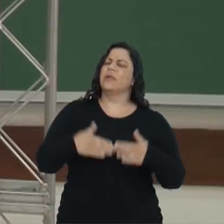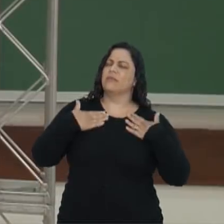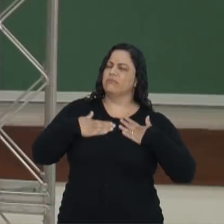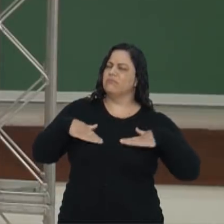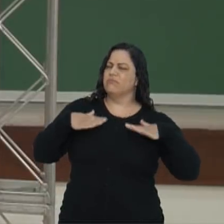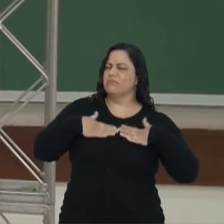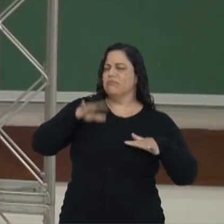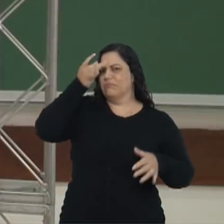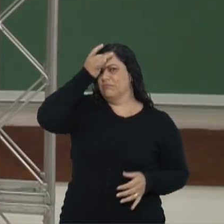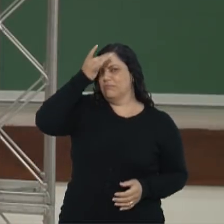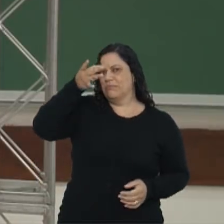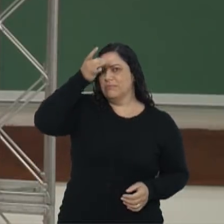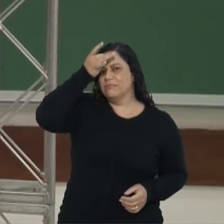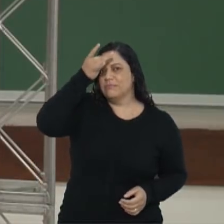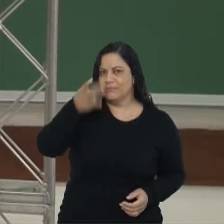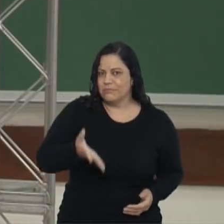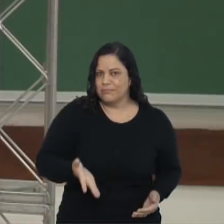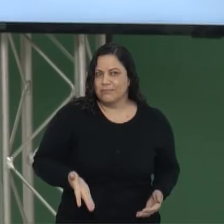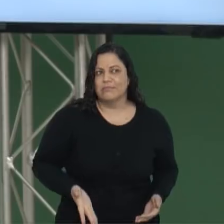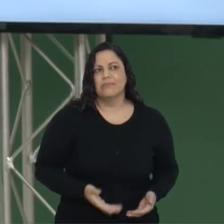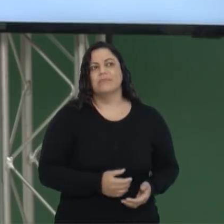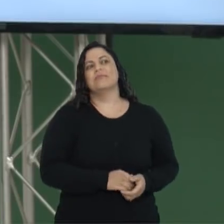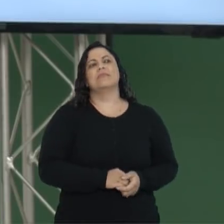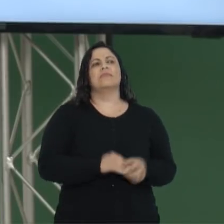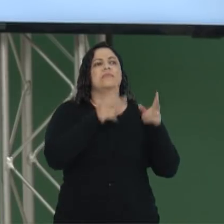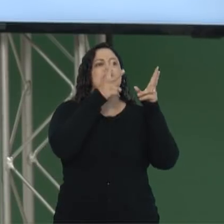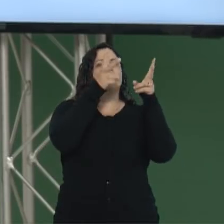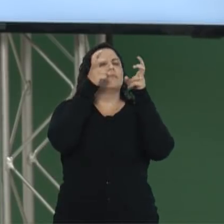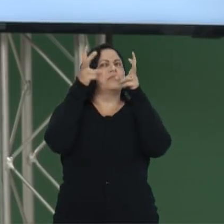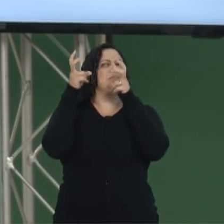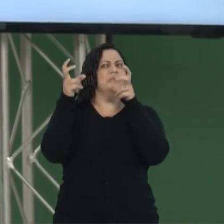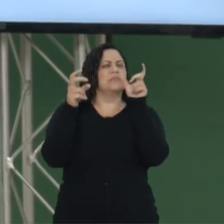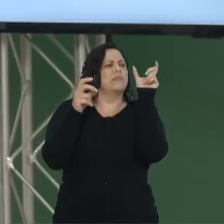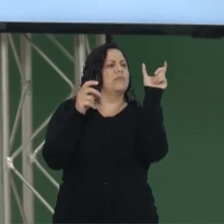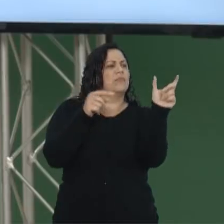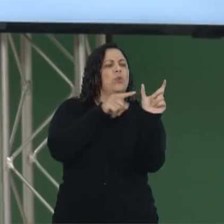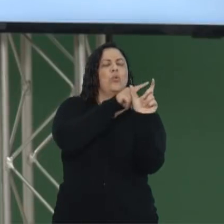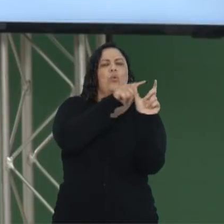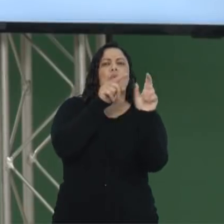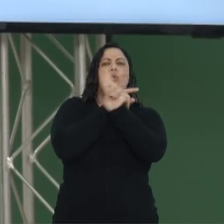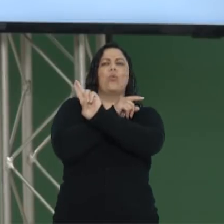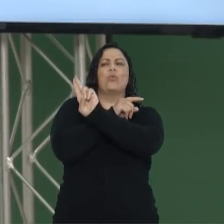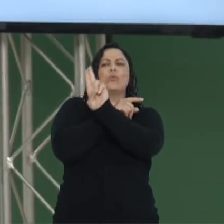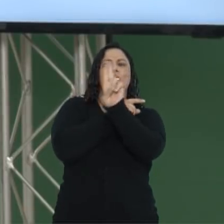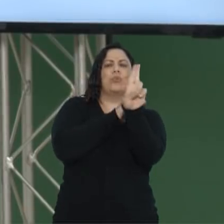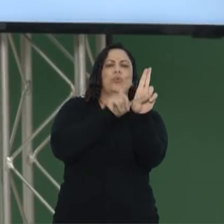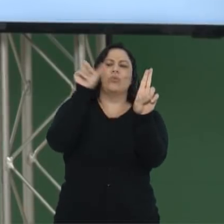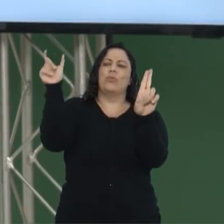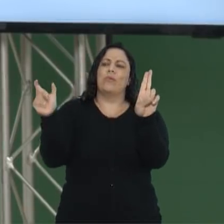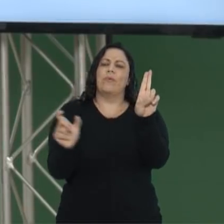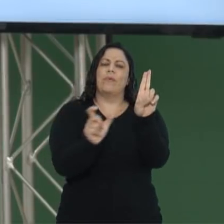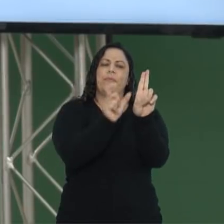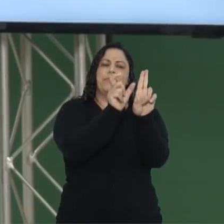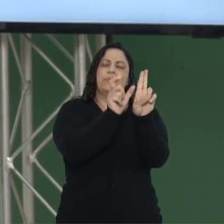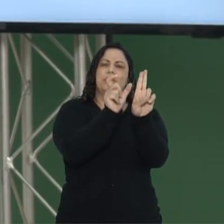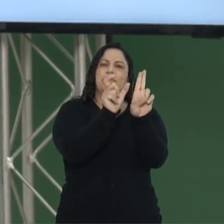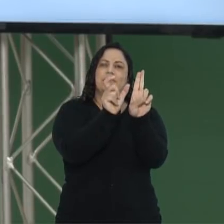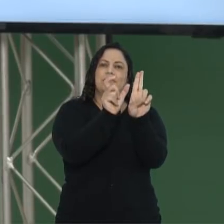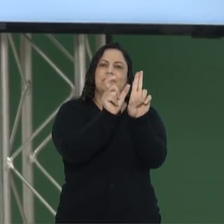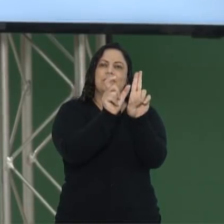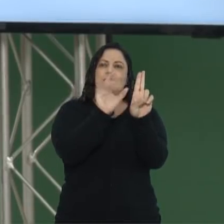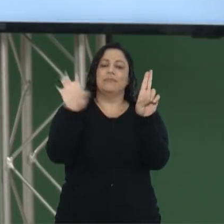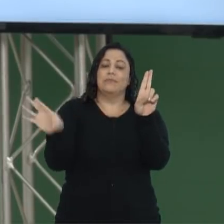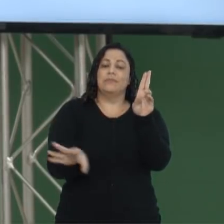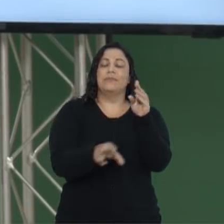O que a gente está fazendo? Sempre observando o nome e qual é o termo que rege, né? Qual que seria o termo que